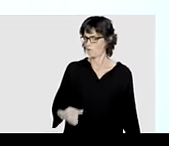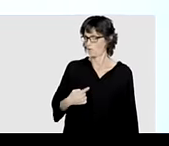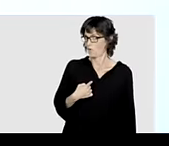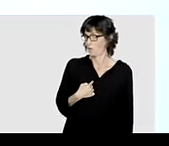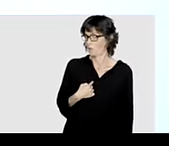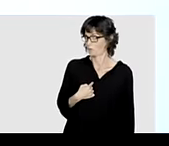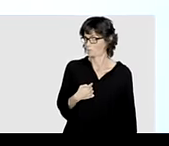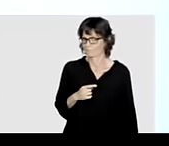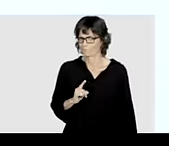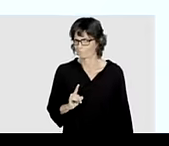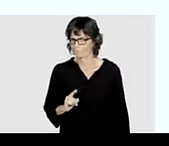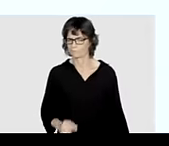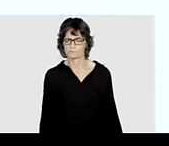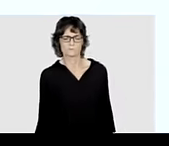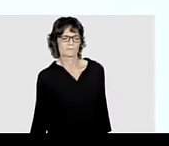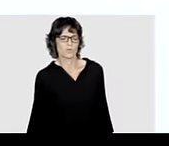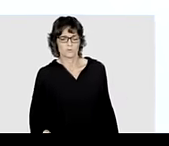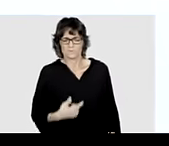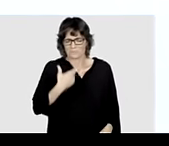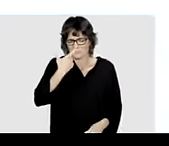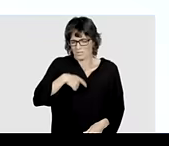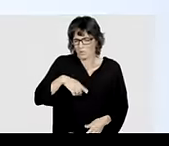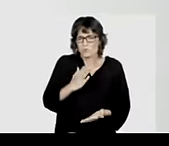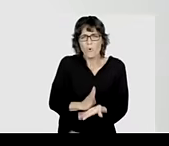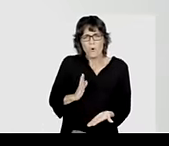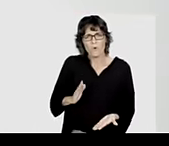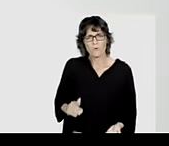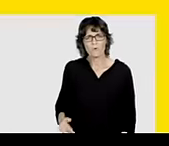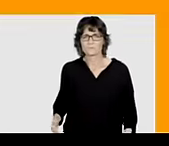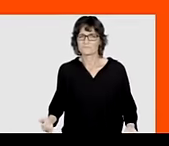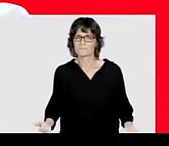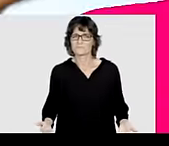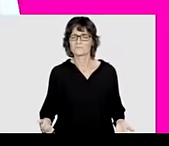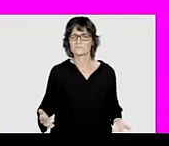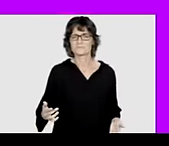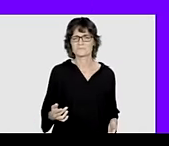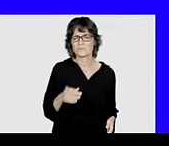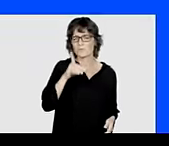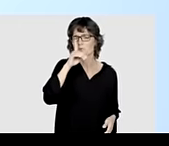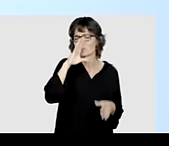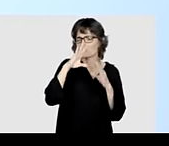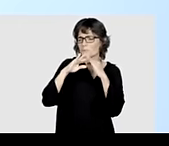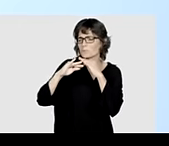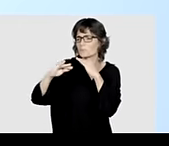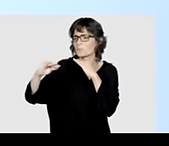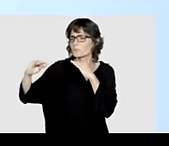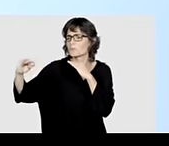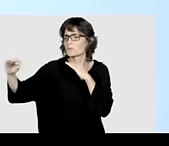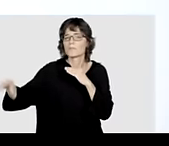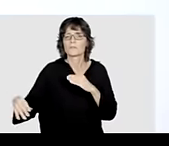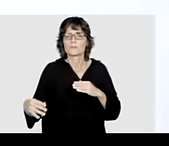Serei eu, serei eu, só eu, que fica assim calado,